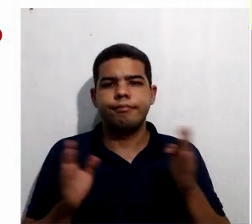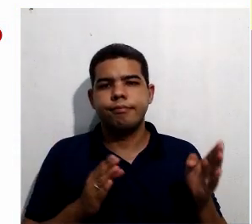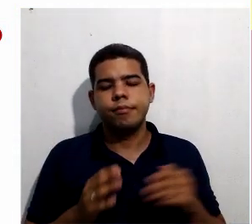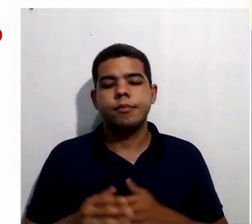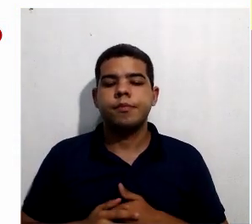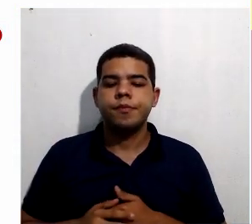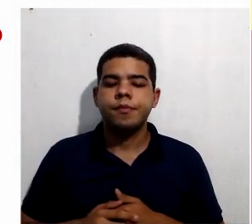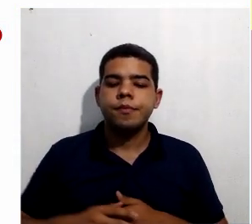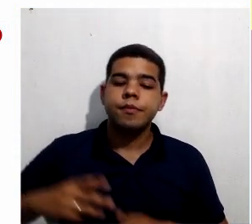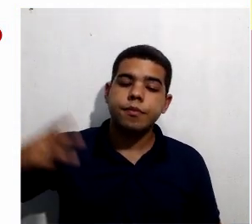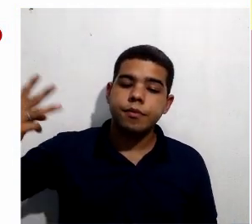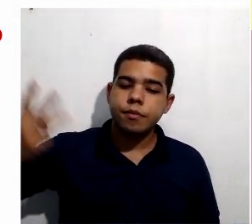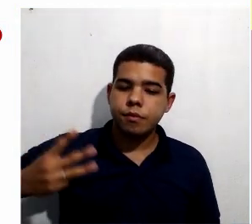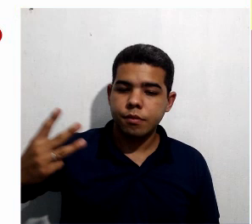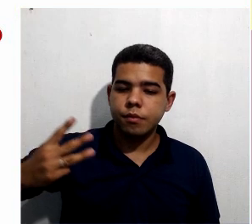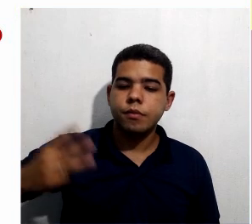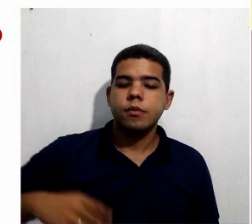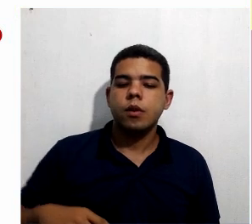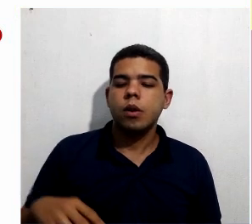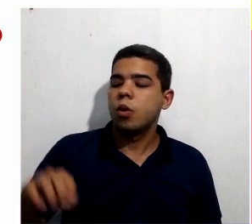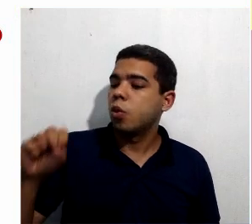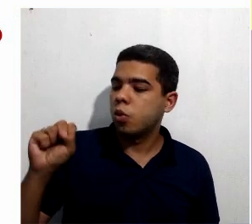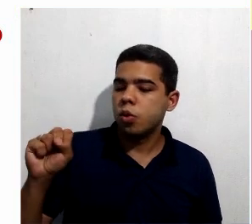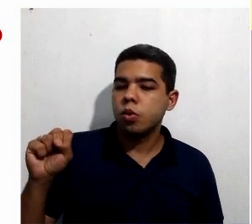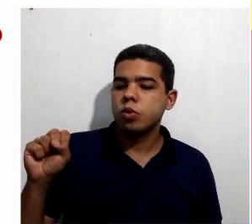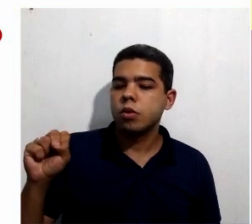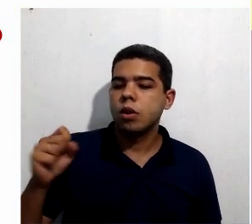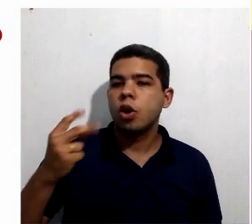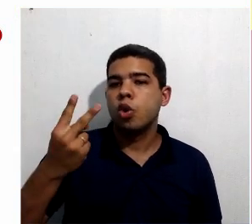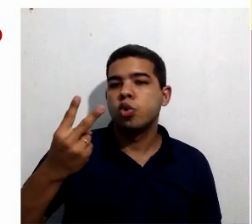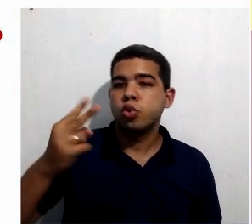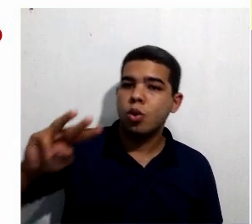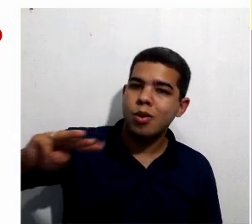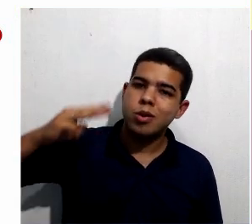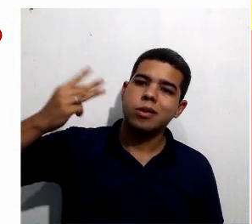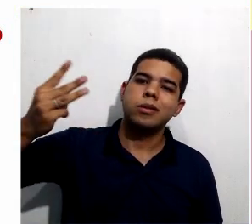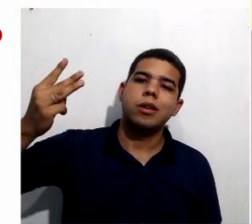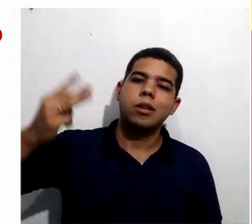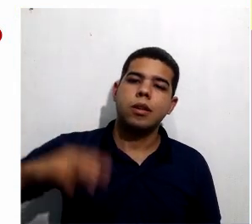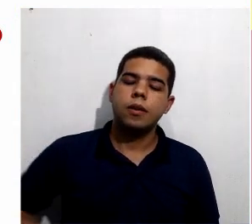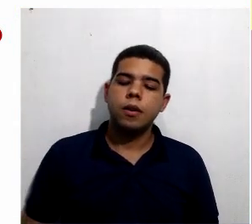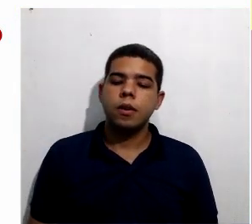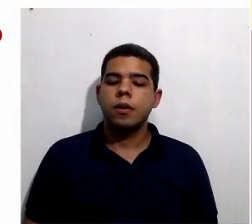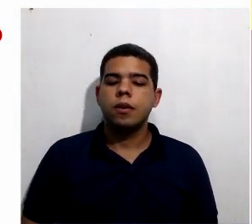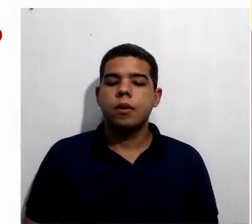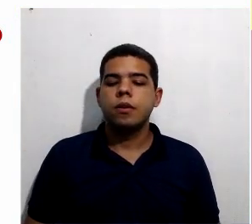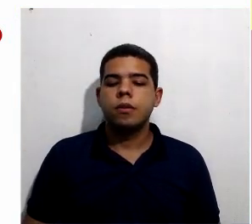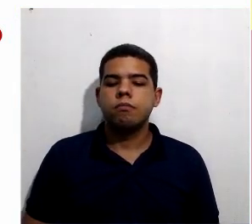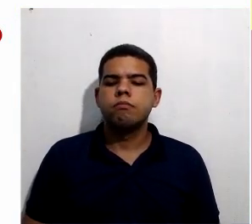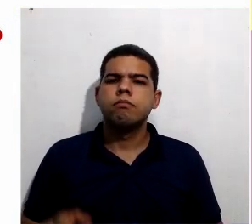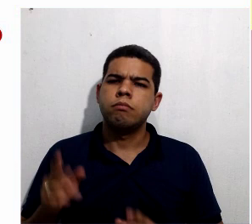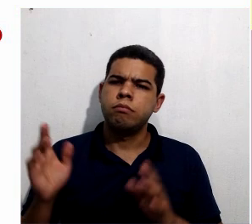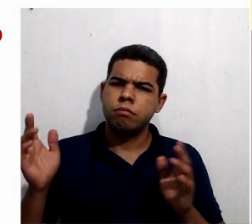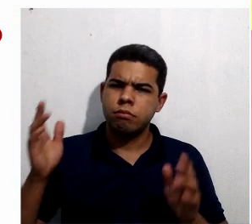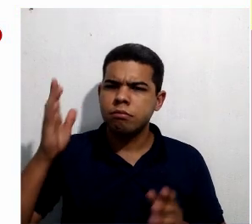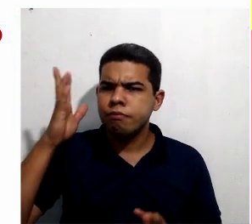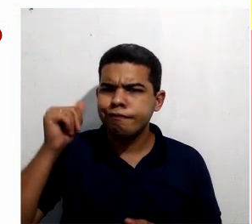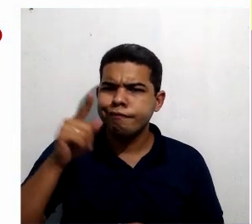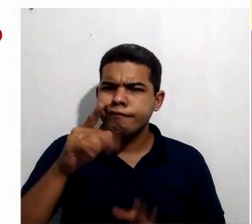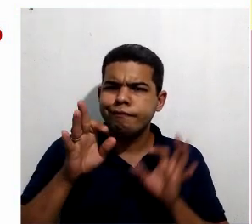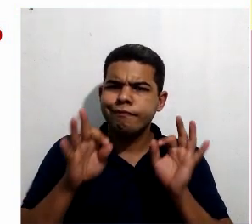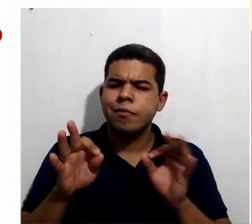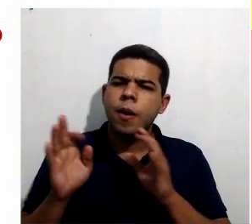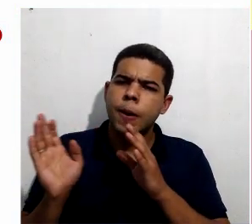há uma sequência aí. Terceiro termo é 8, então foi 2 elevado a 3. E aí, com convicção, você